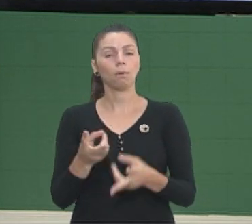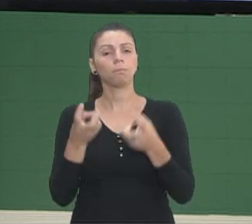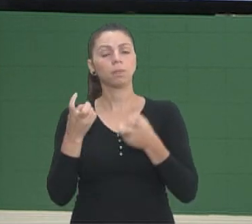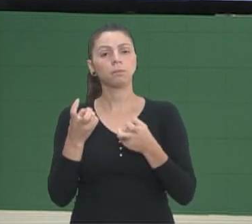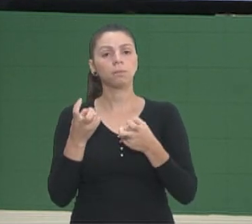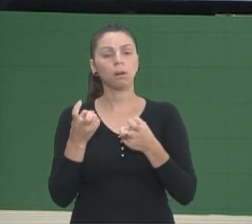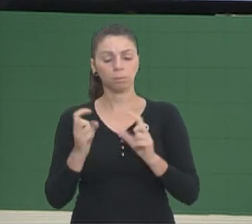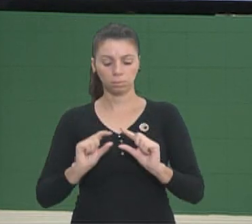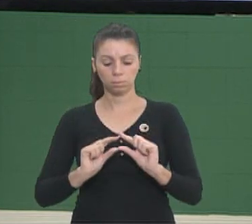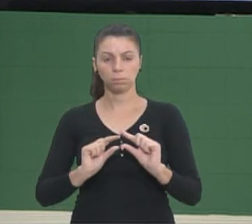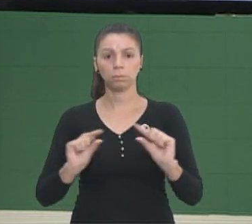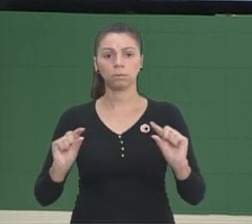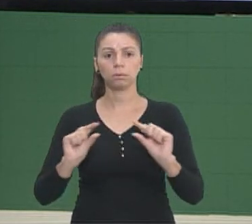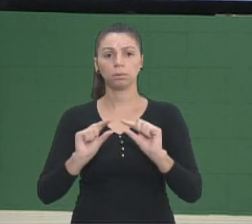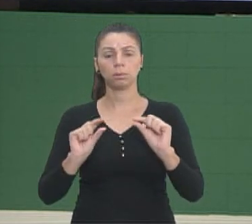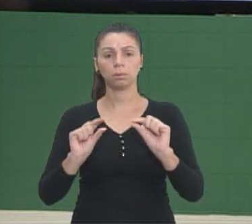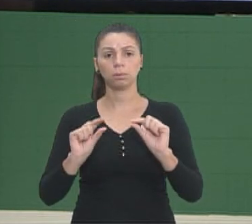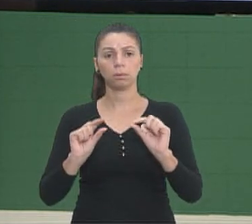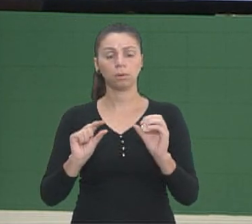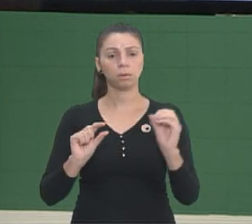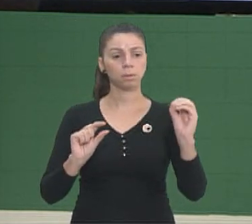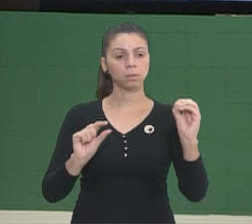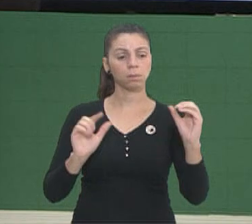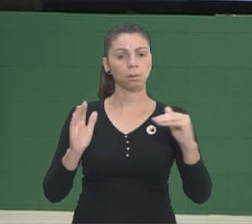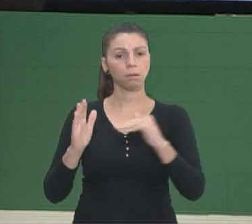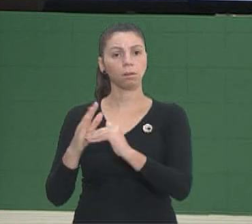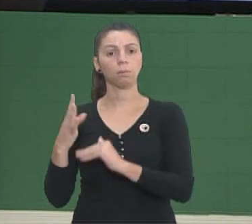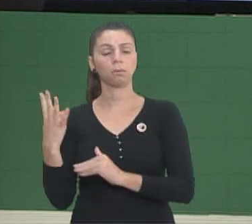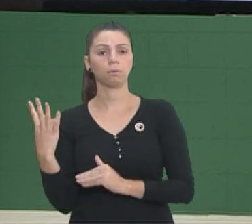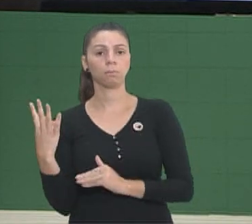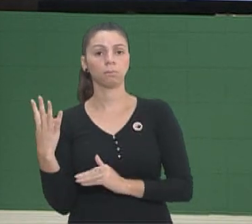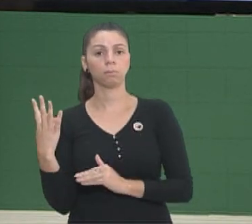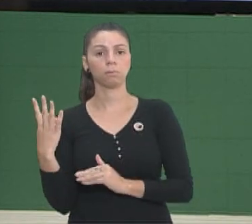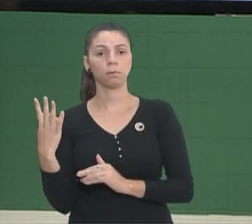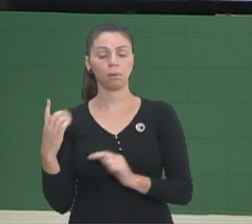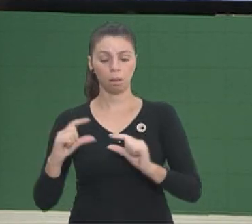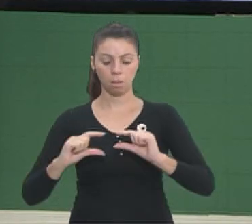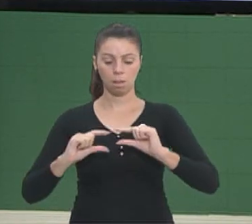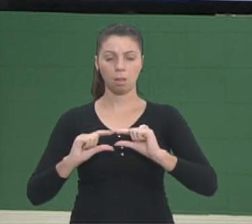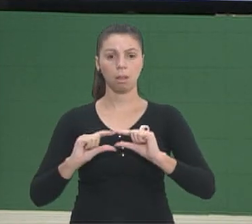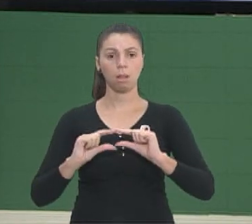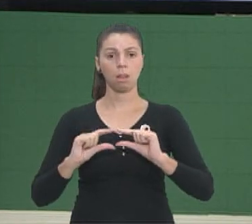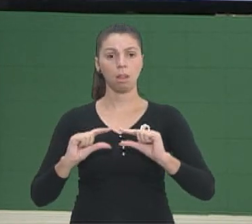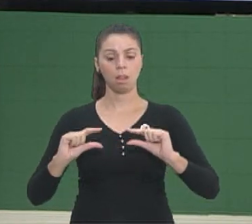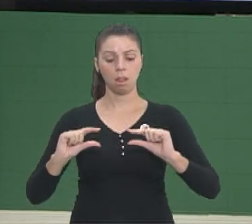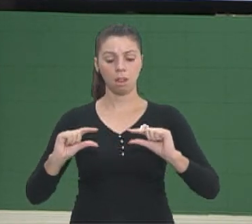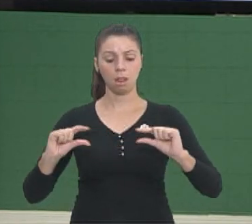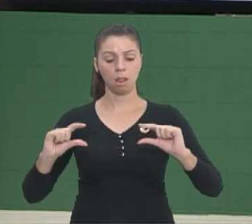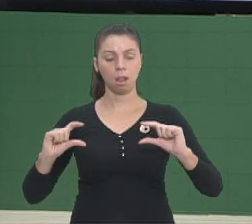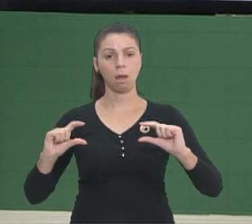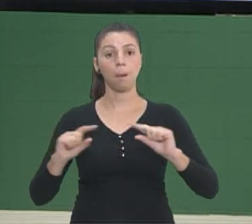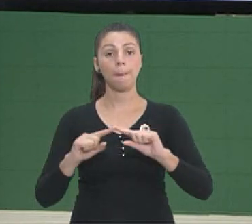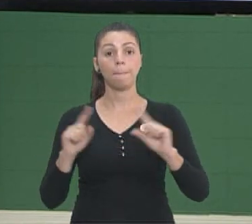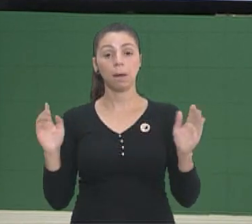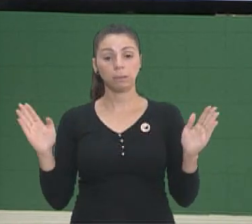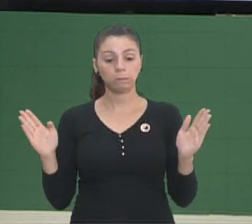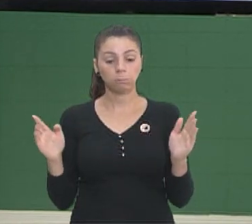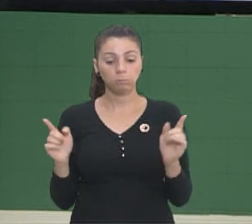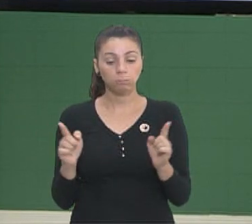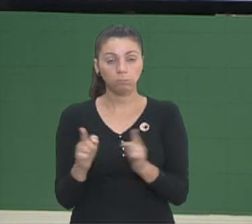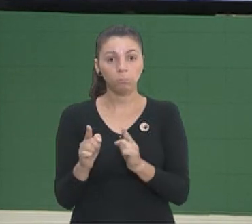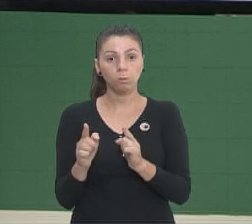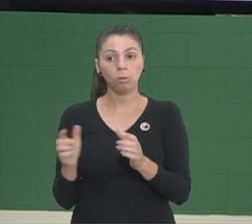a faixa etária de 0 a 4 anos, ela está larga, mas ela está menor que o grupo adulto,